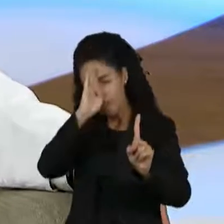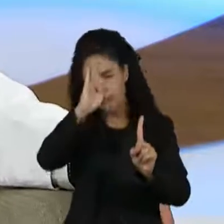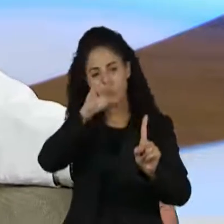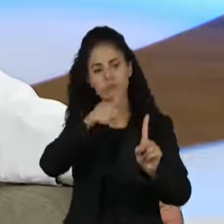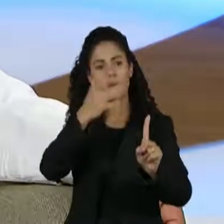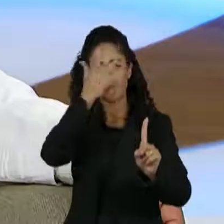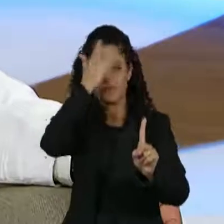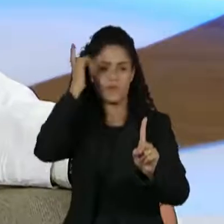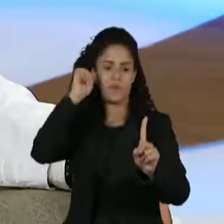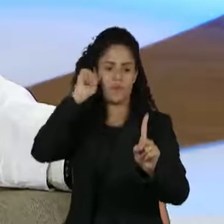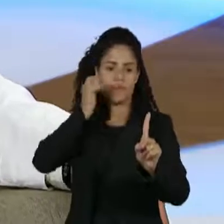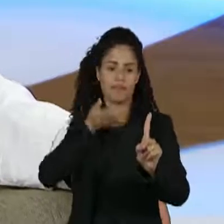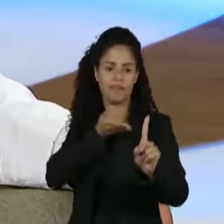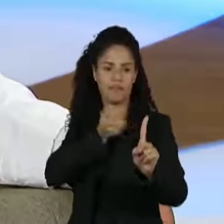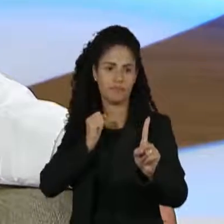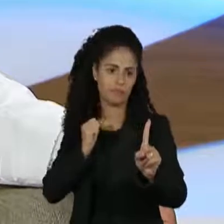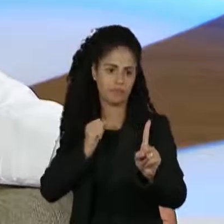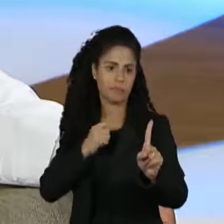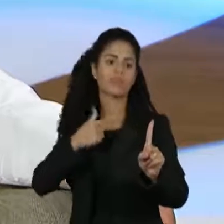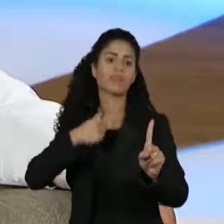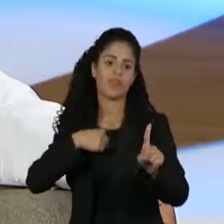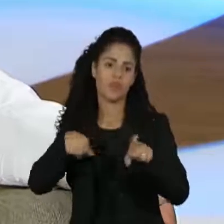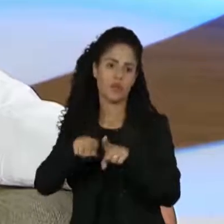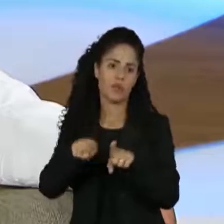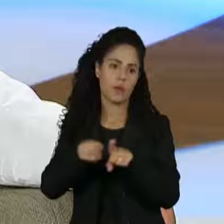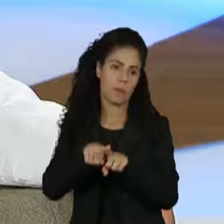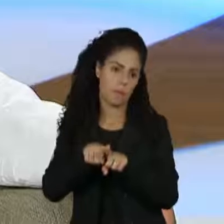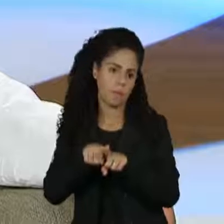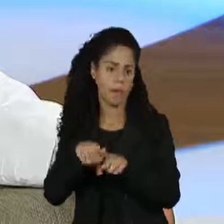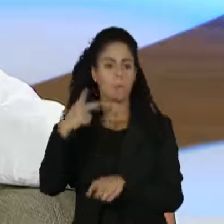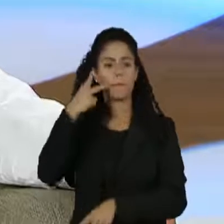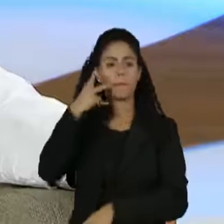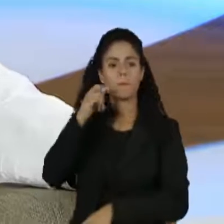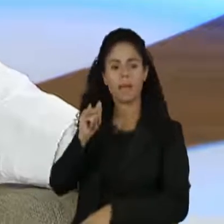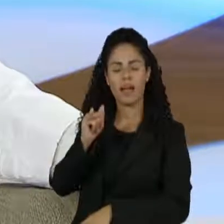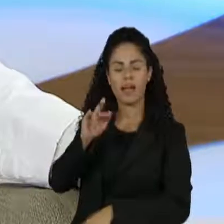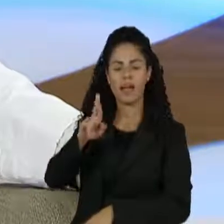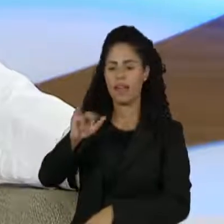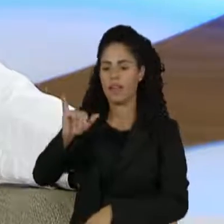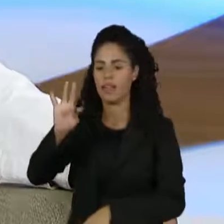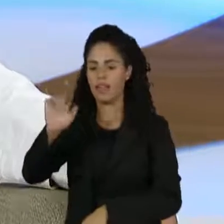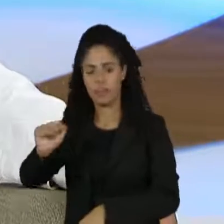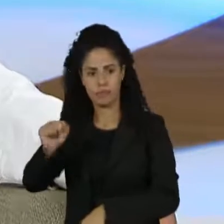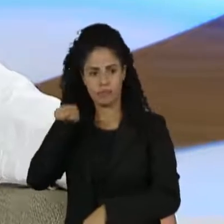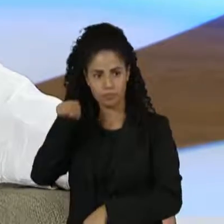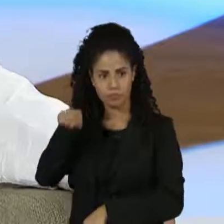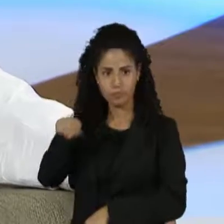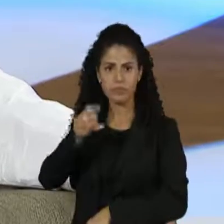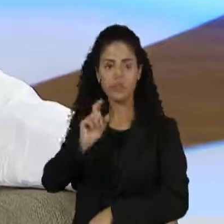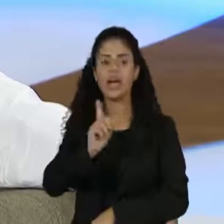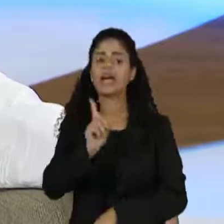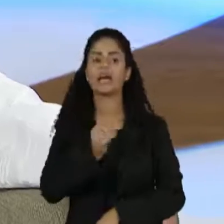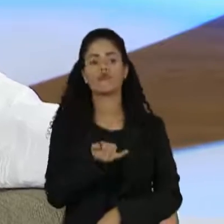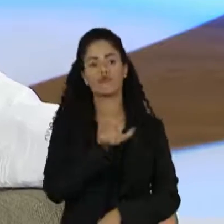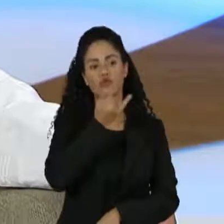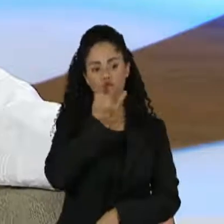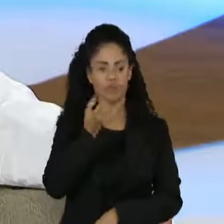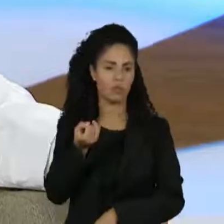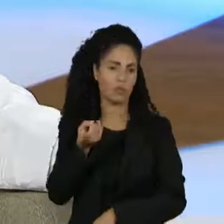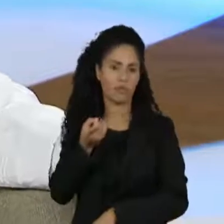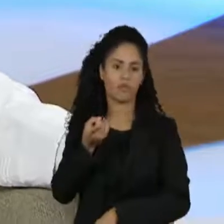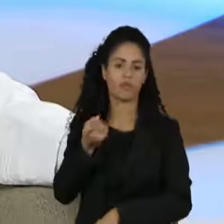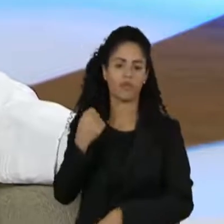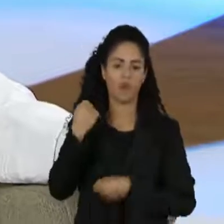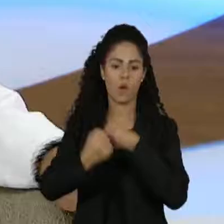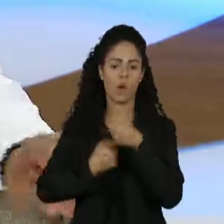é importante também, eu fiz o Pai da Rita, né, e o Pai da Rita, não, perdão, o Correndo Atrás,